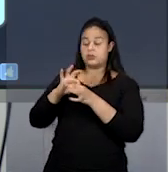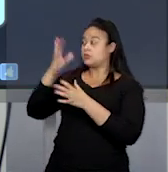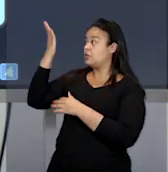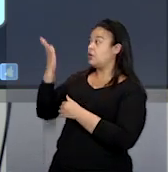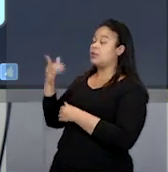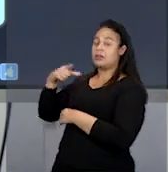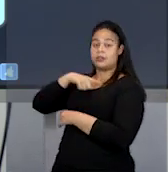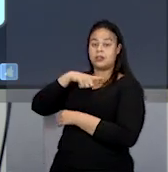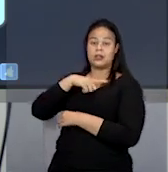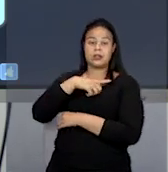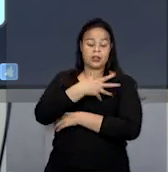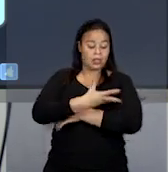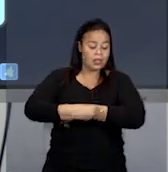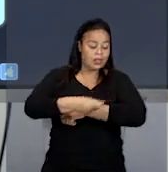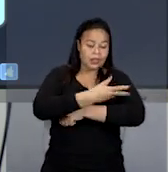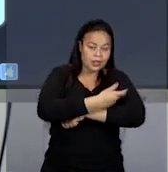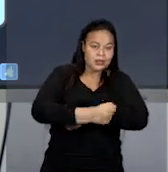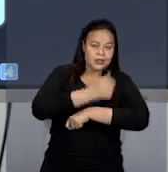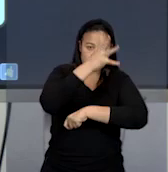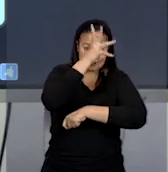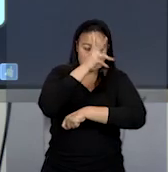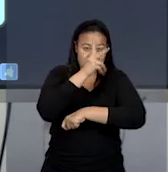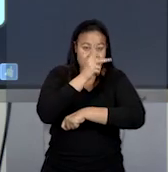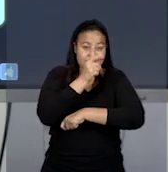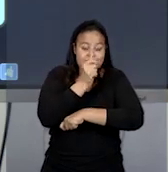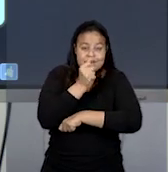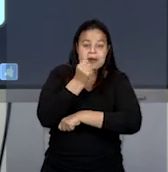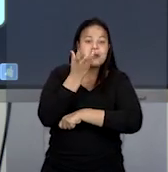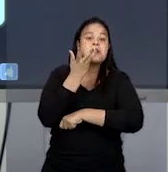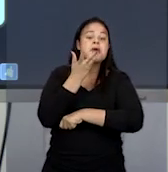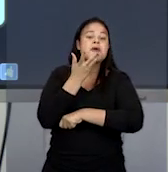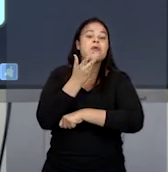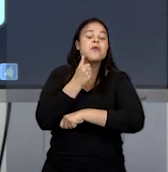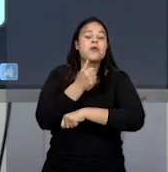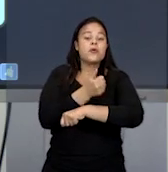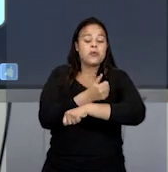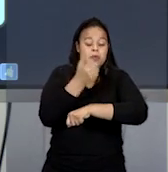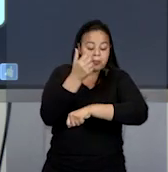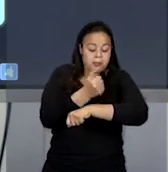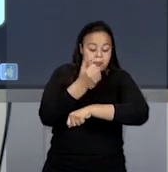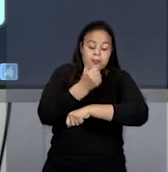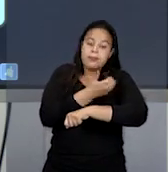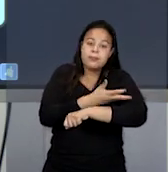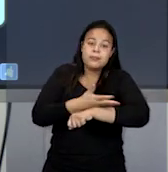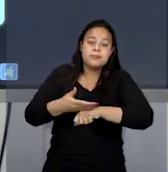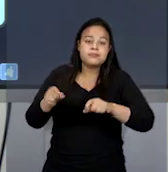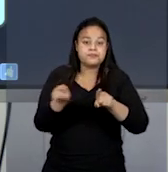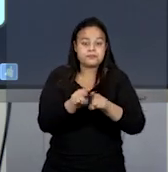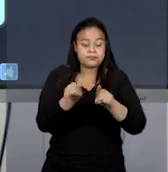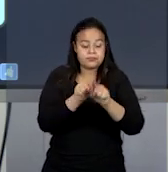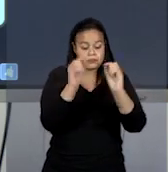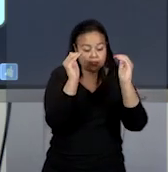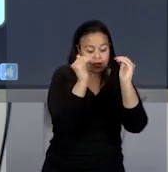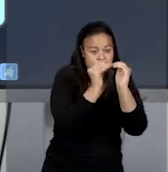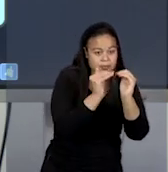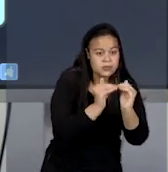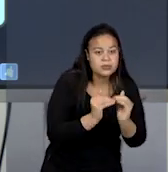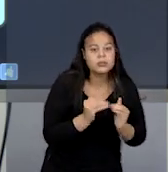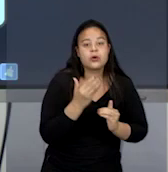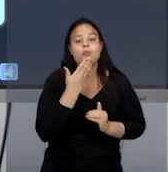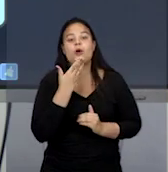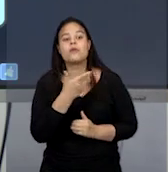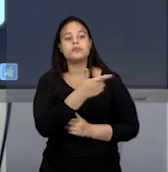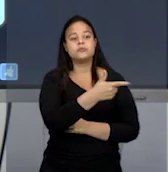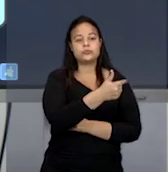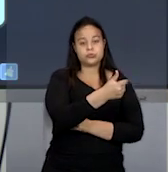tenho pelagem branca também. Então, a minha proporção vai ser